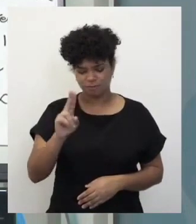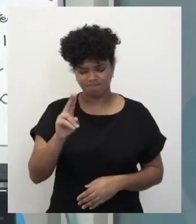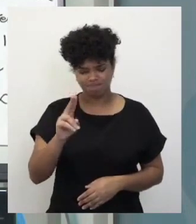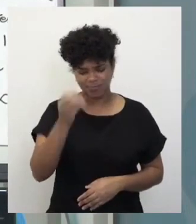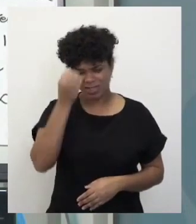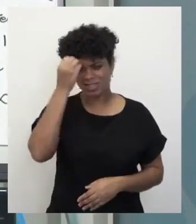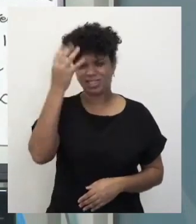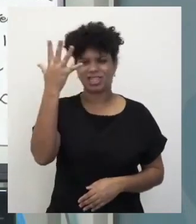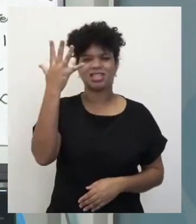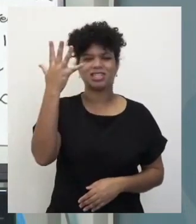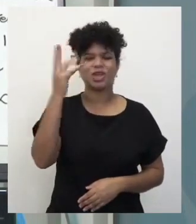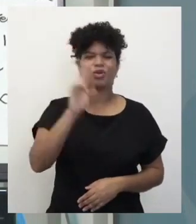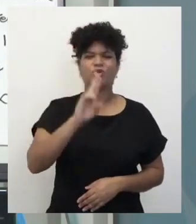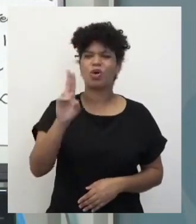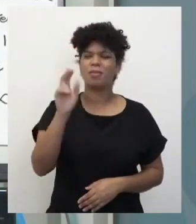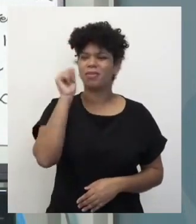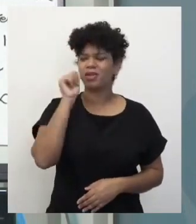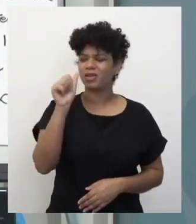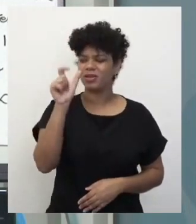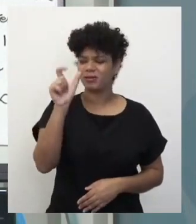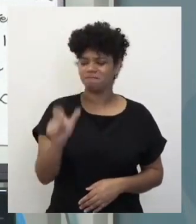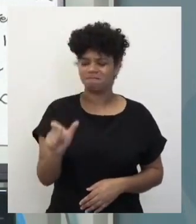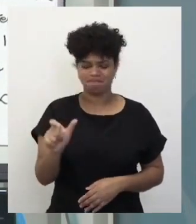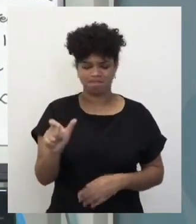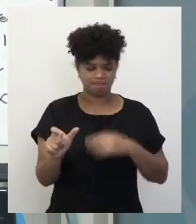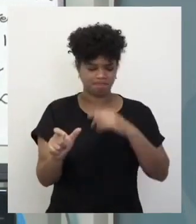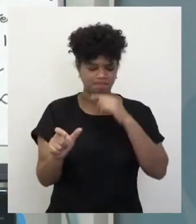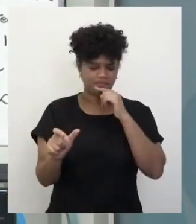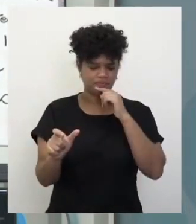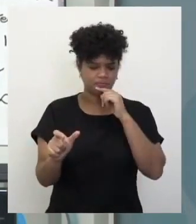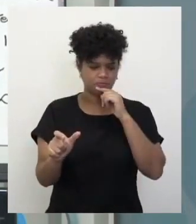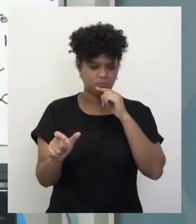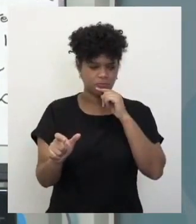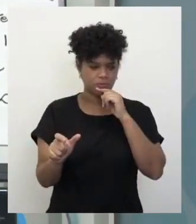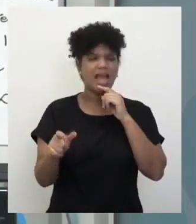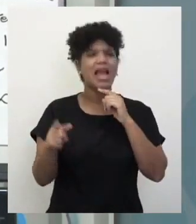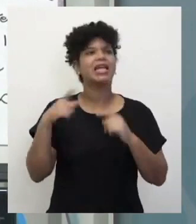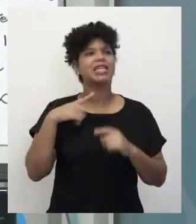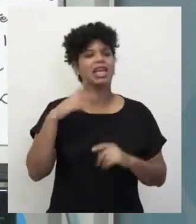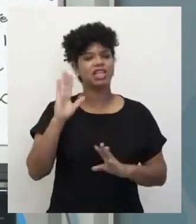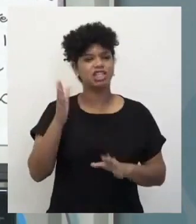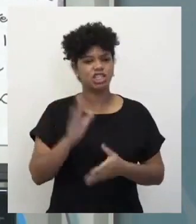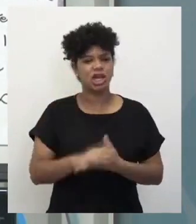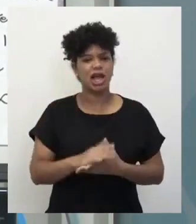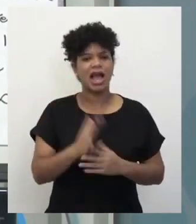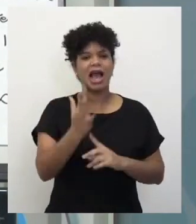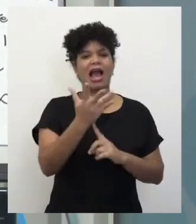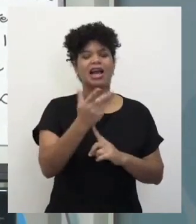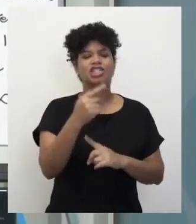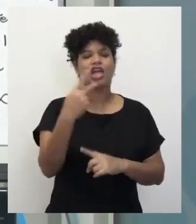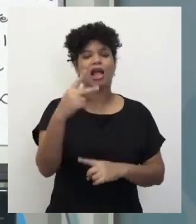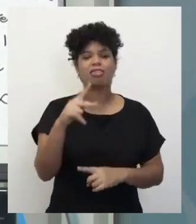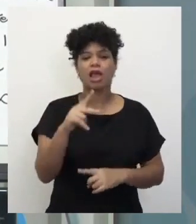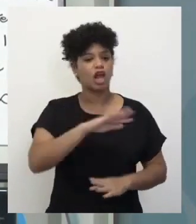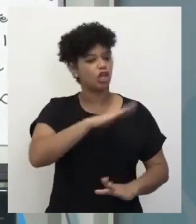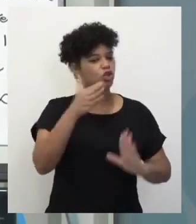agora eu esqueci o nome dela. Ela fez uma exposição toda voltada